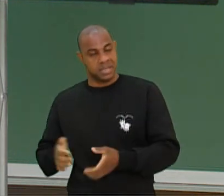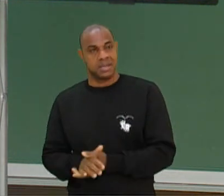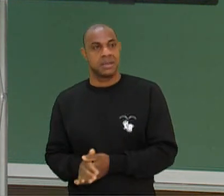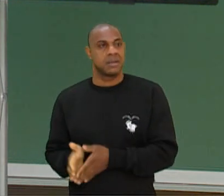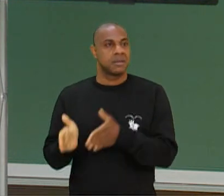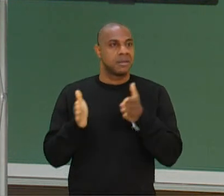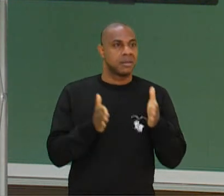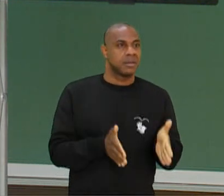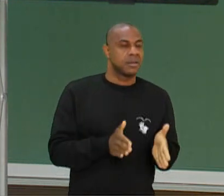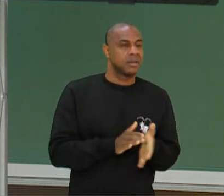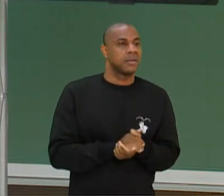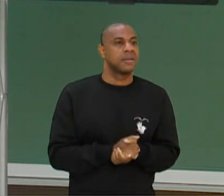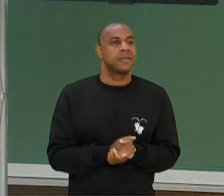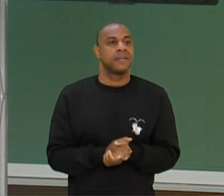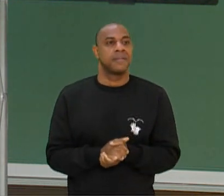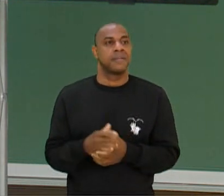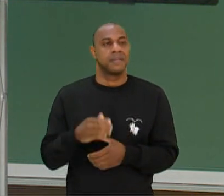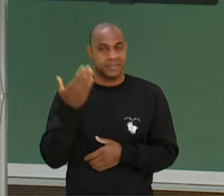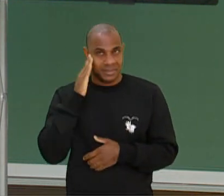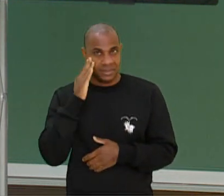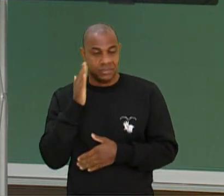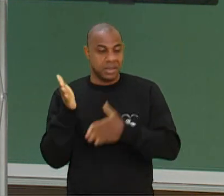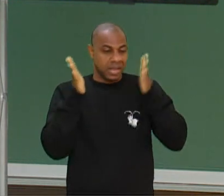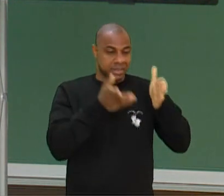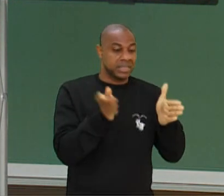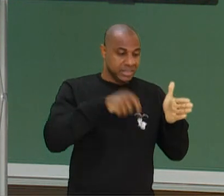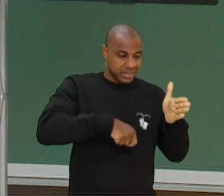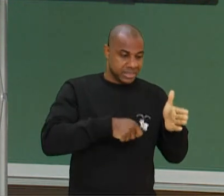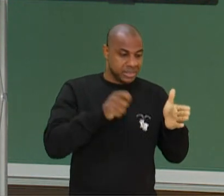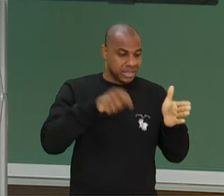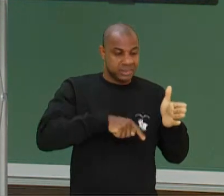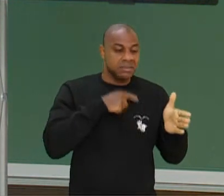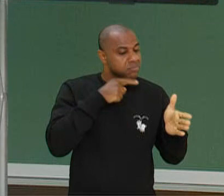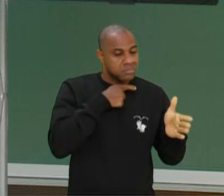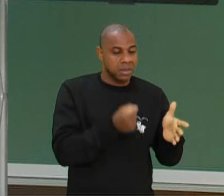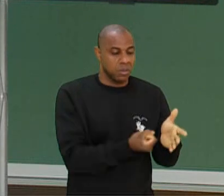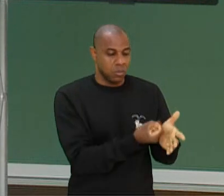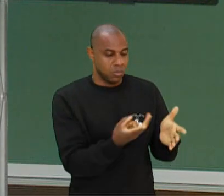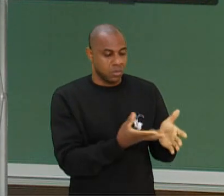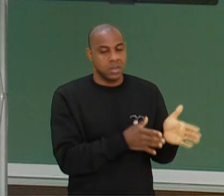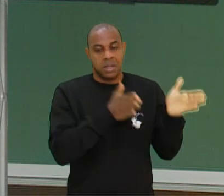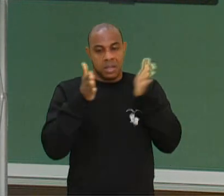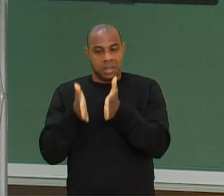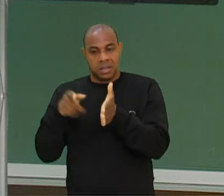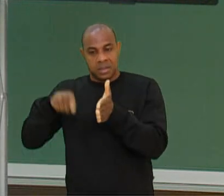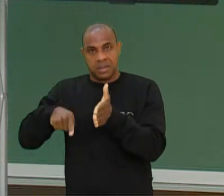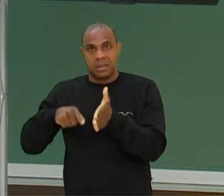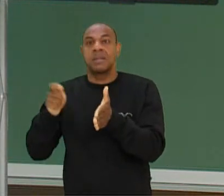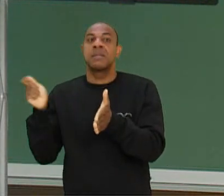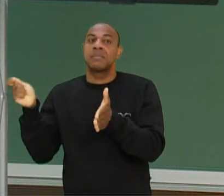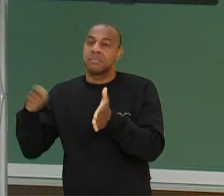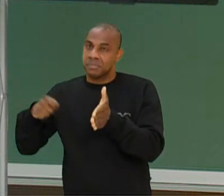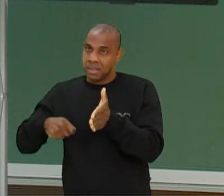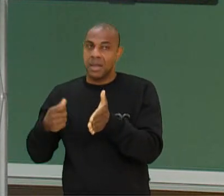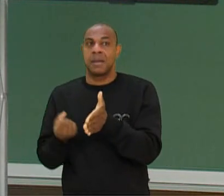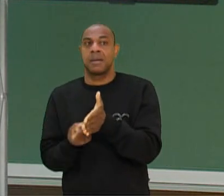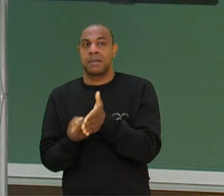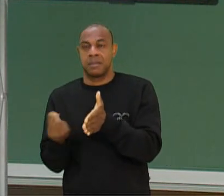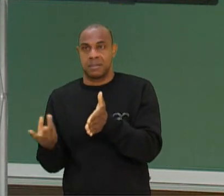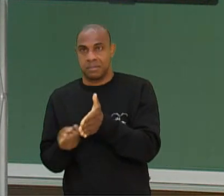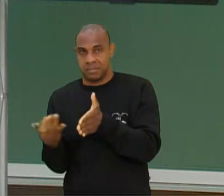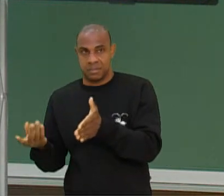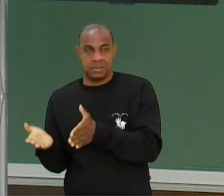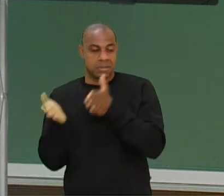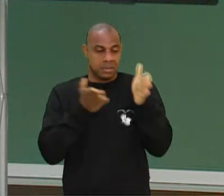hours, dá para você contar. Entenderam? Acho que sim, né, galerinha? Ok. Então, nós temos aqui